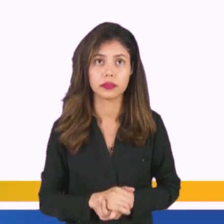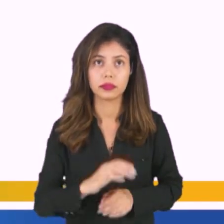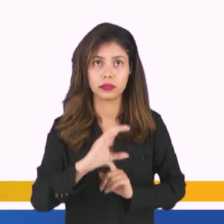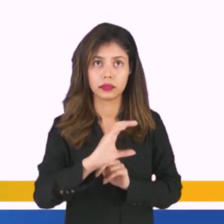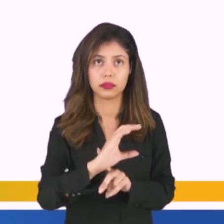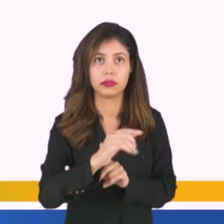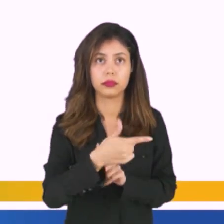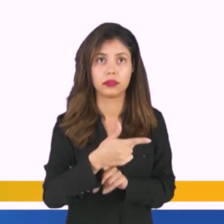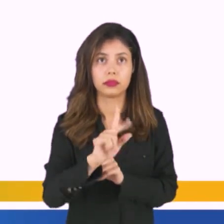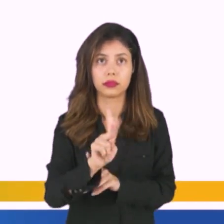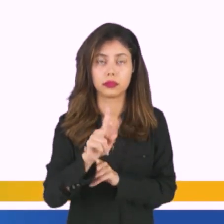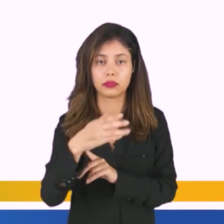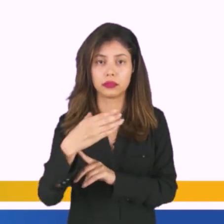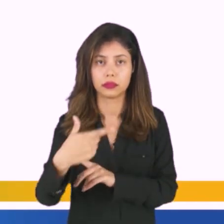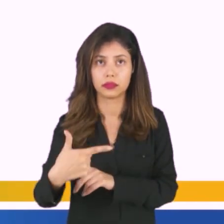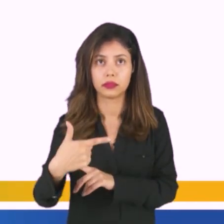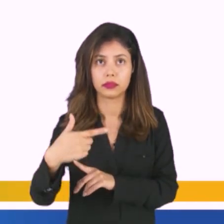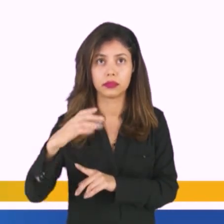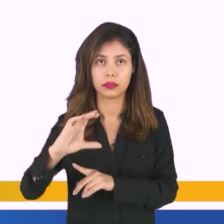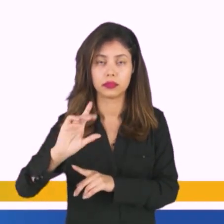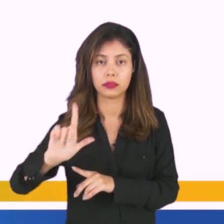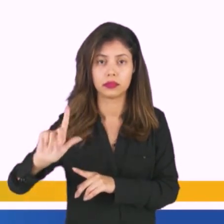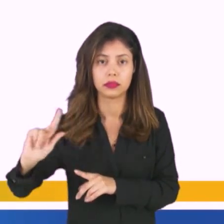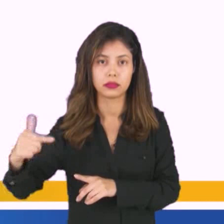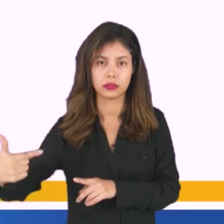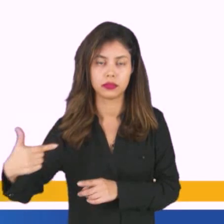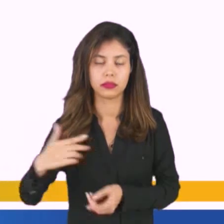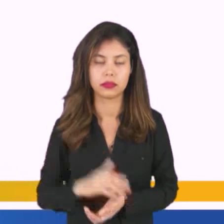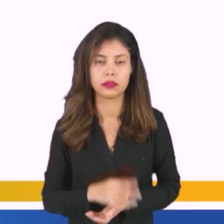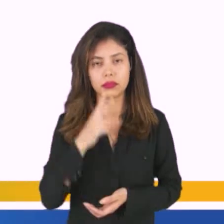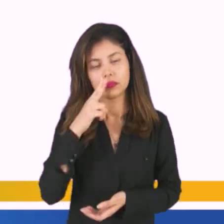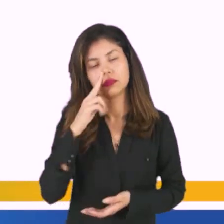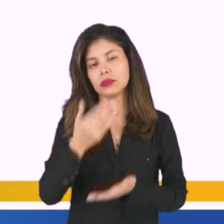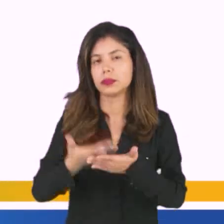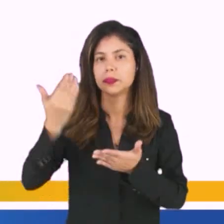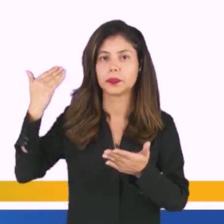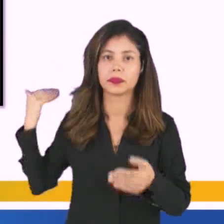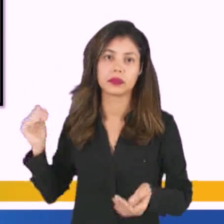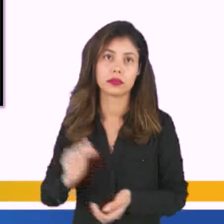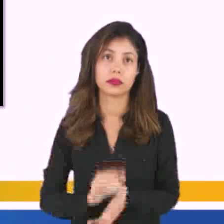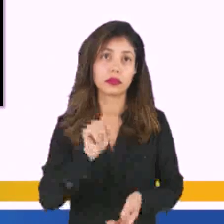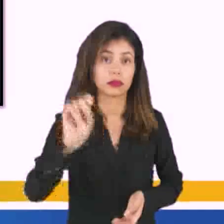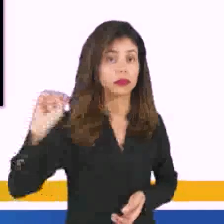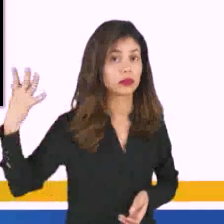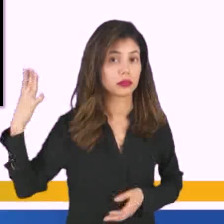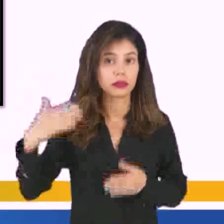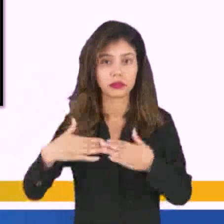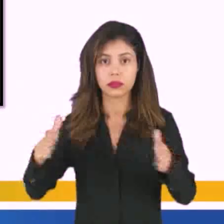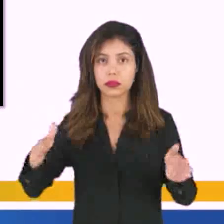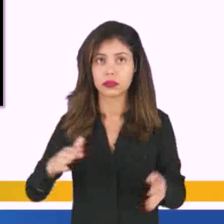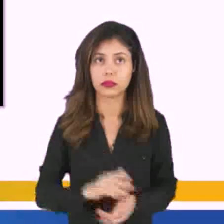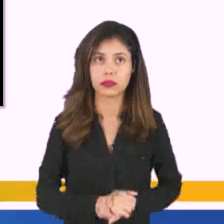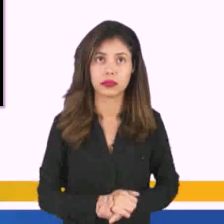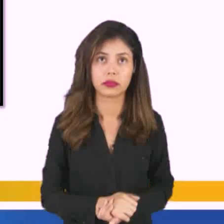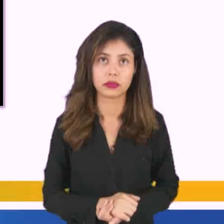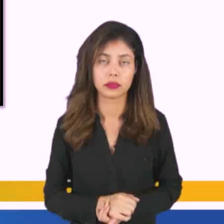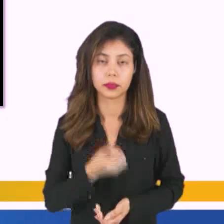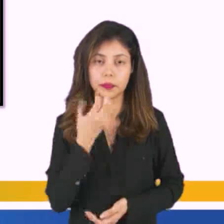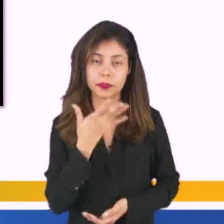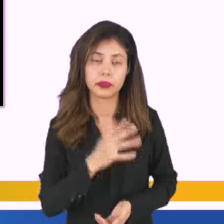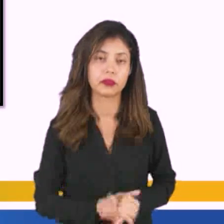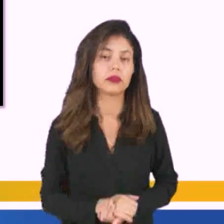né? Que é a que nós vimos anteriormente, né? Nesse caso aqui é de cadeia aberta. Bem, e existe a